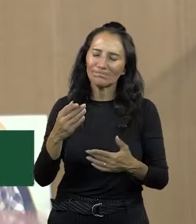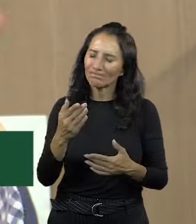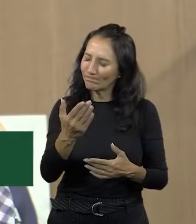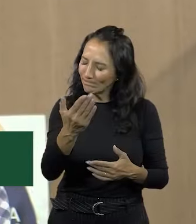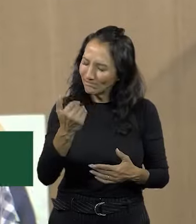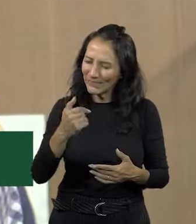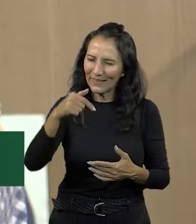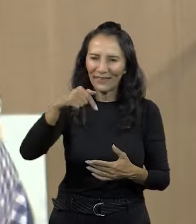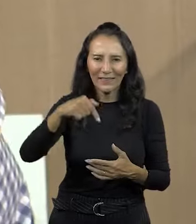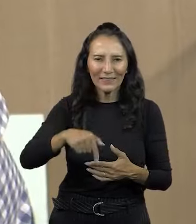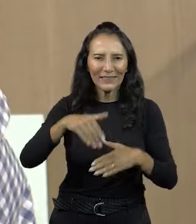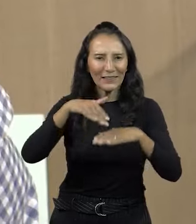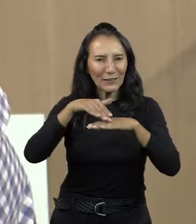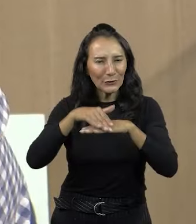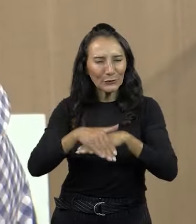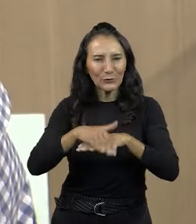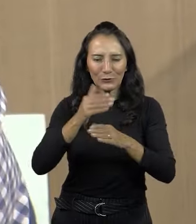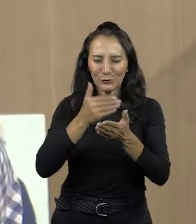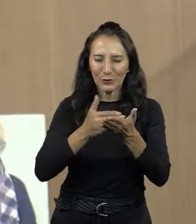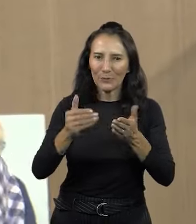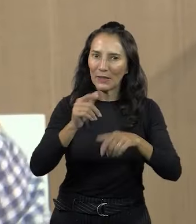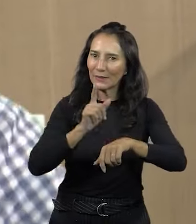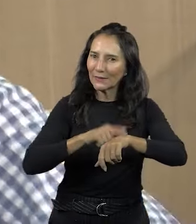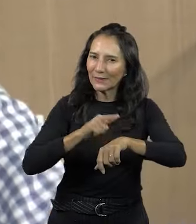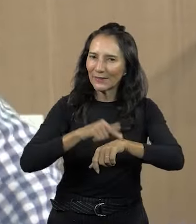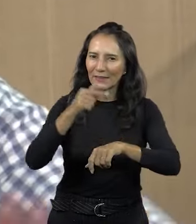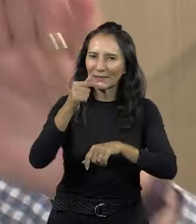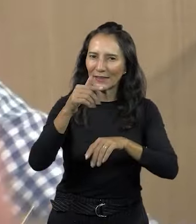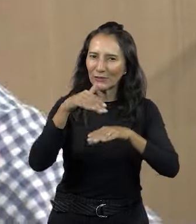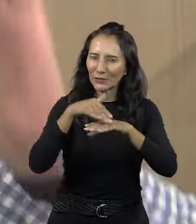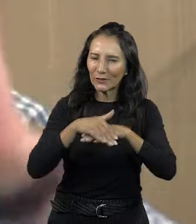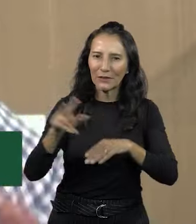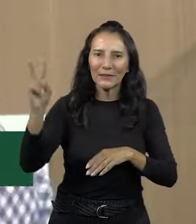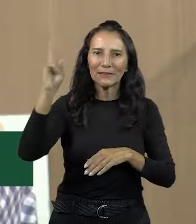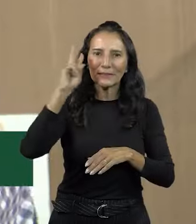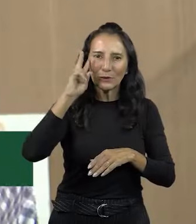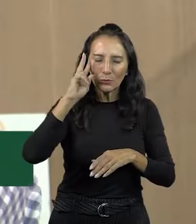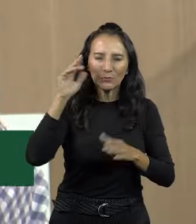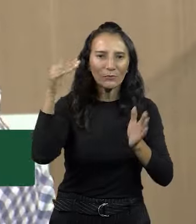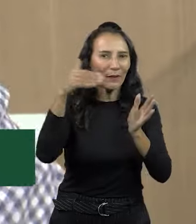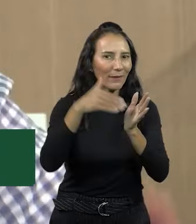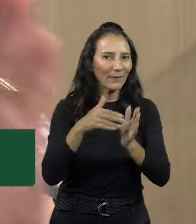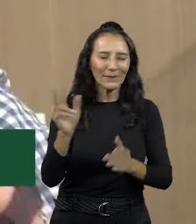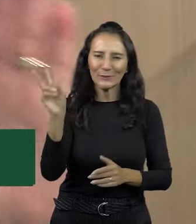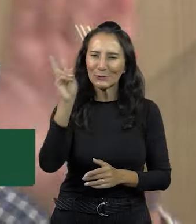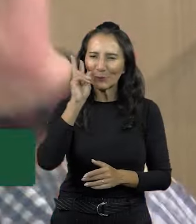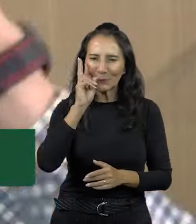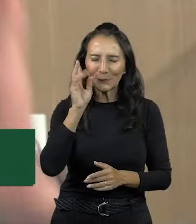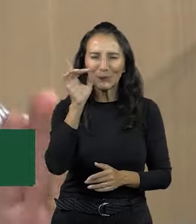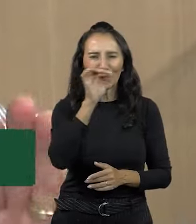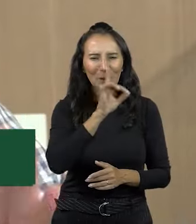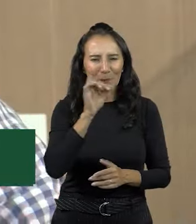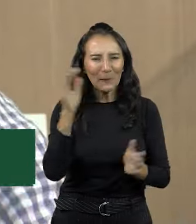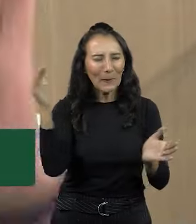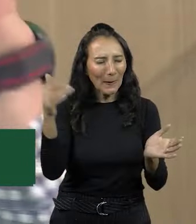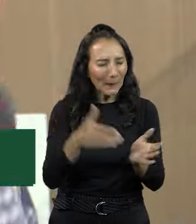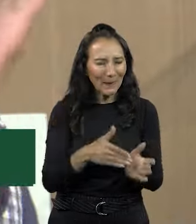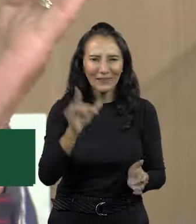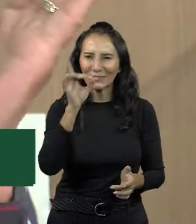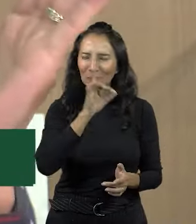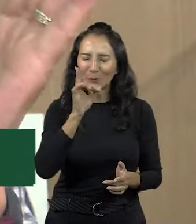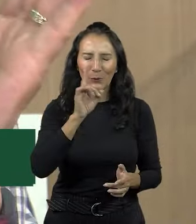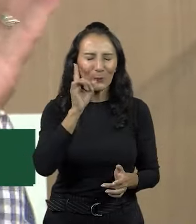encontrar a noite a partir da das 19 horas de segunda a segunda de domingo a domingo